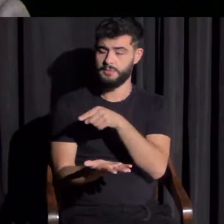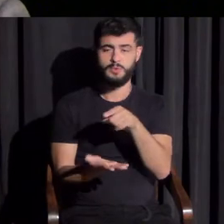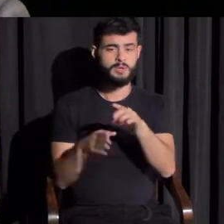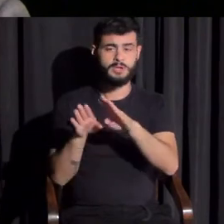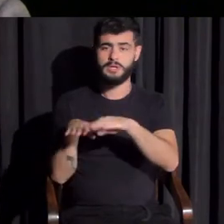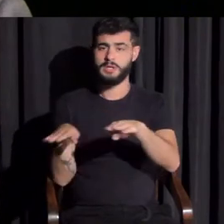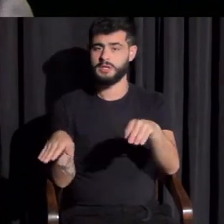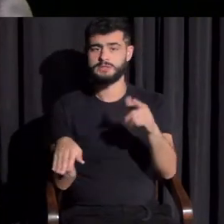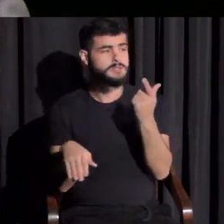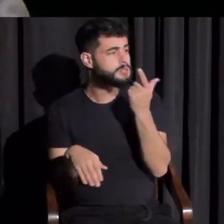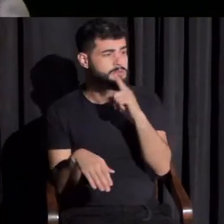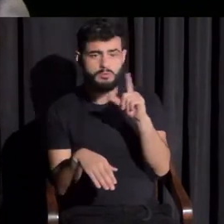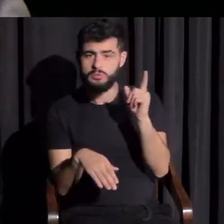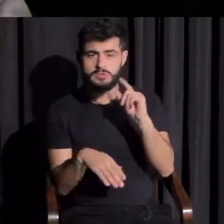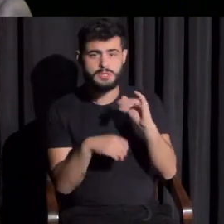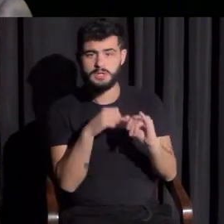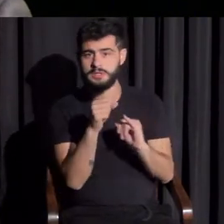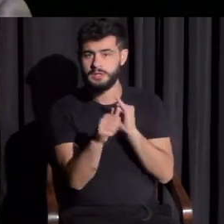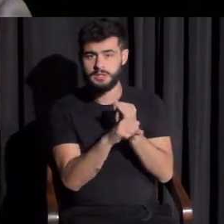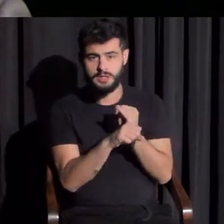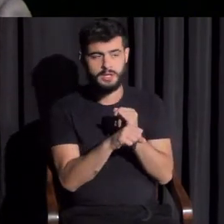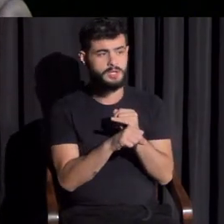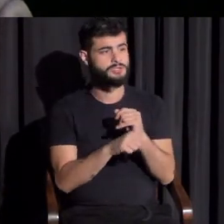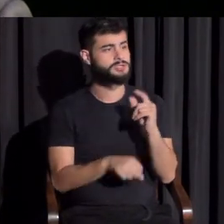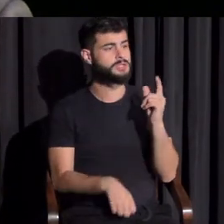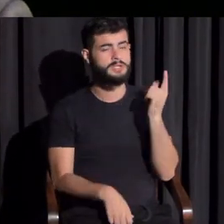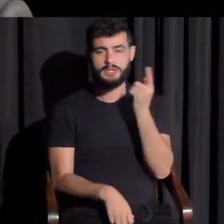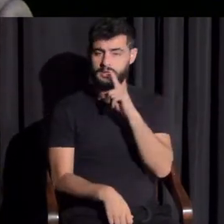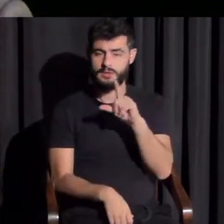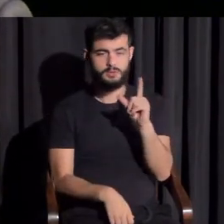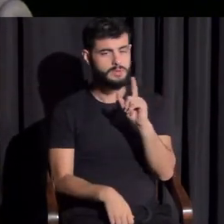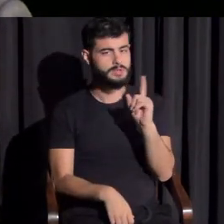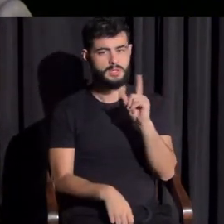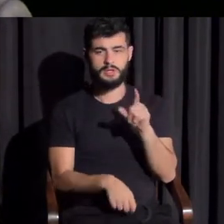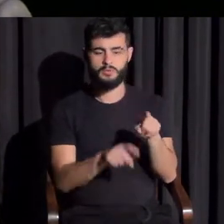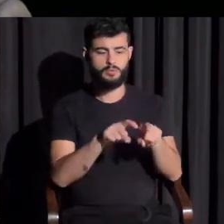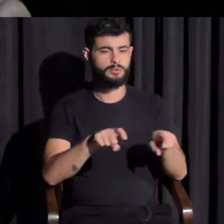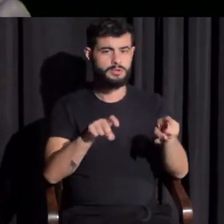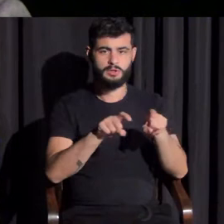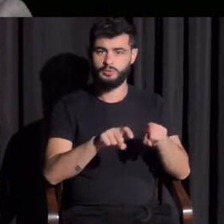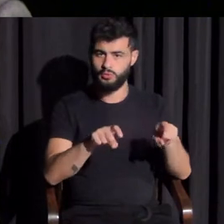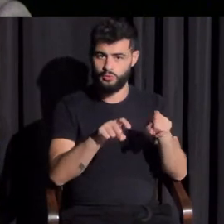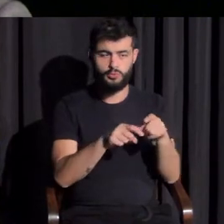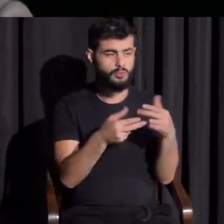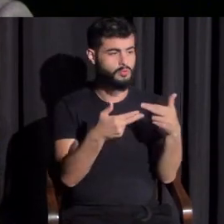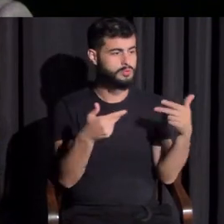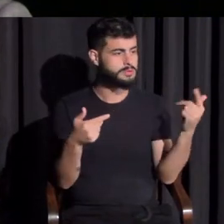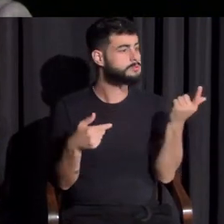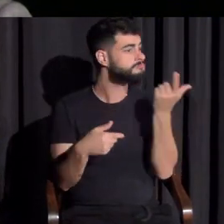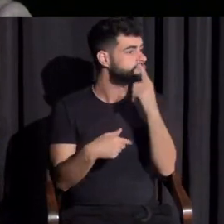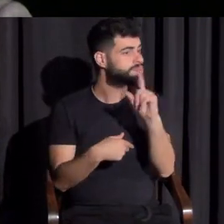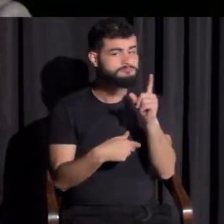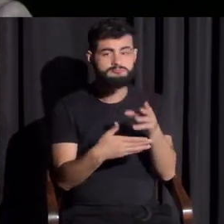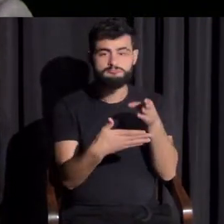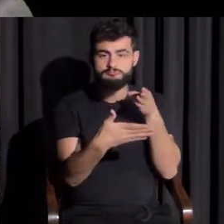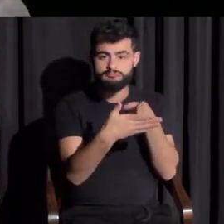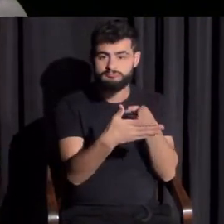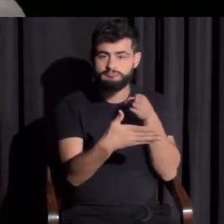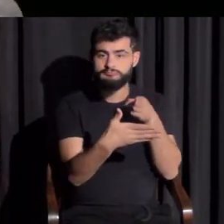internet, né, e não têm também acesso a computadores, outros dispositivos tecnológicos, isso